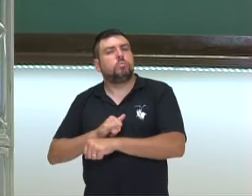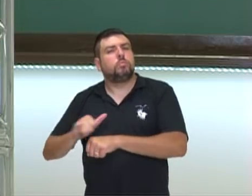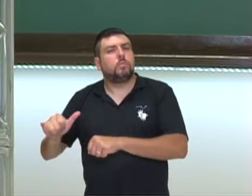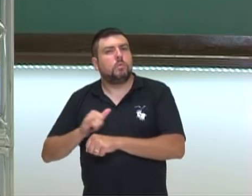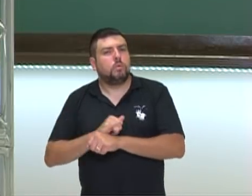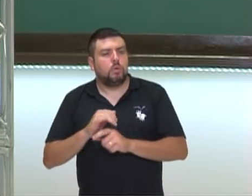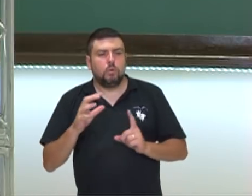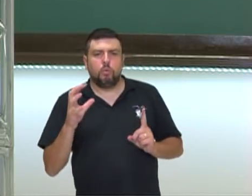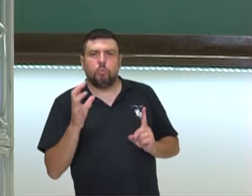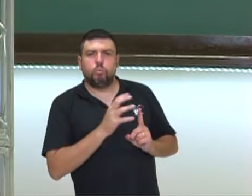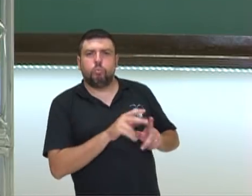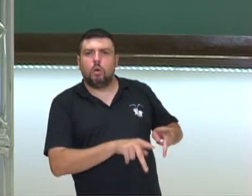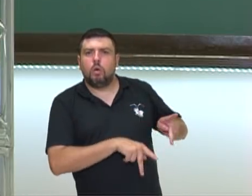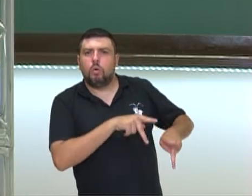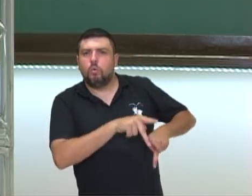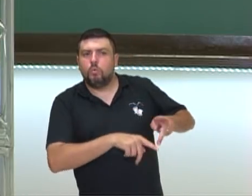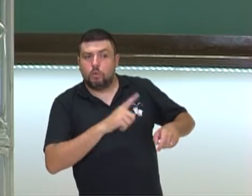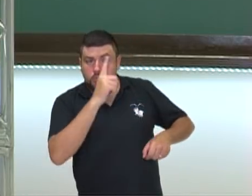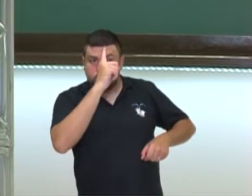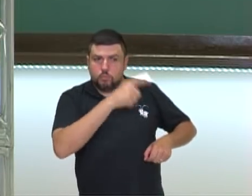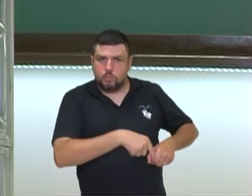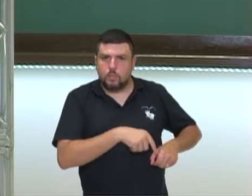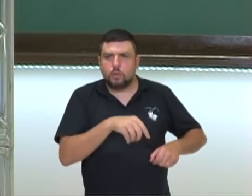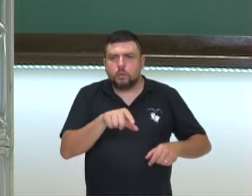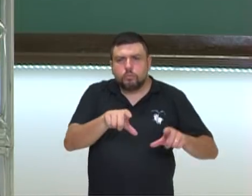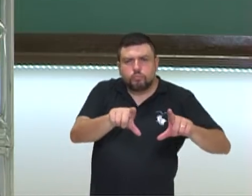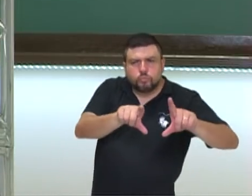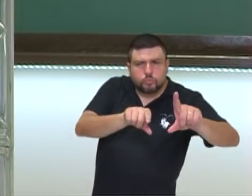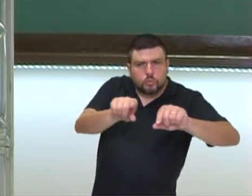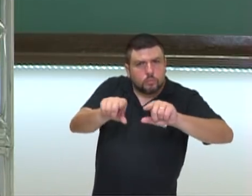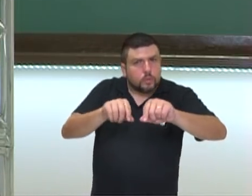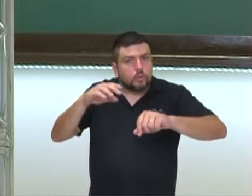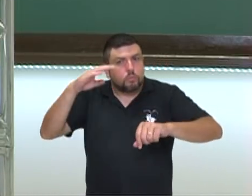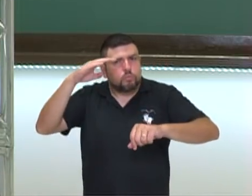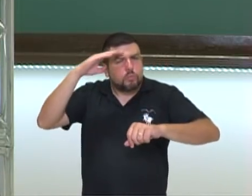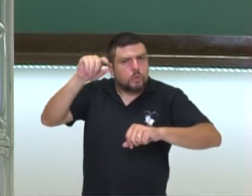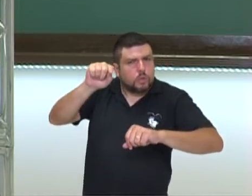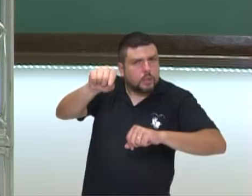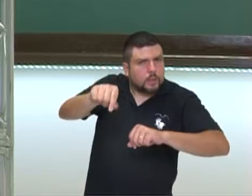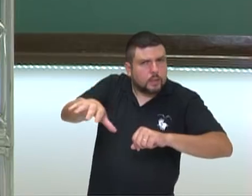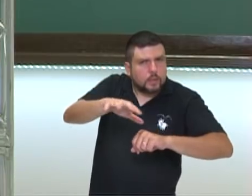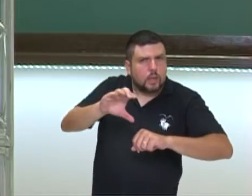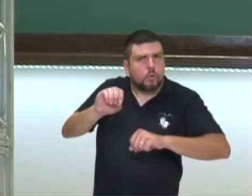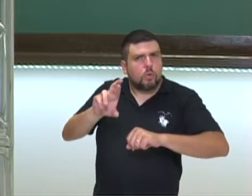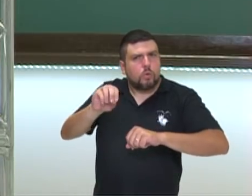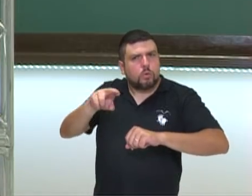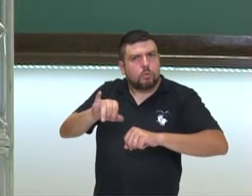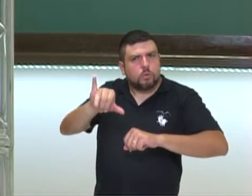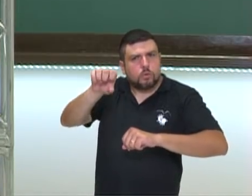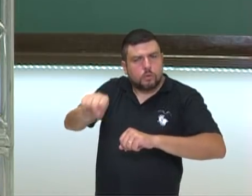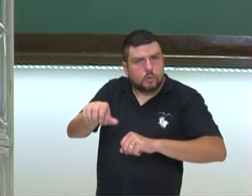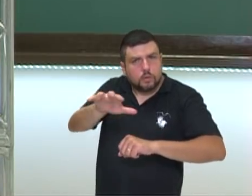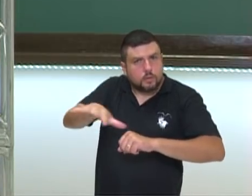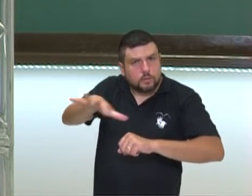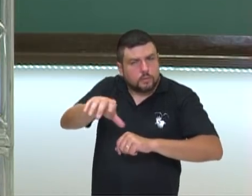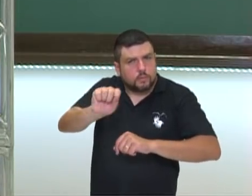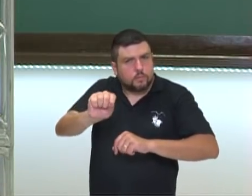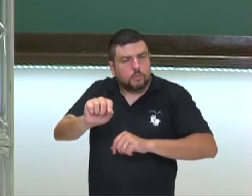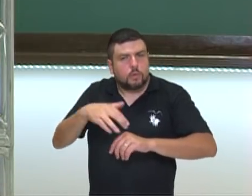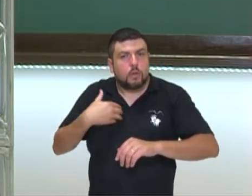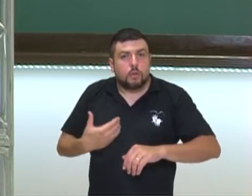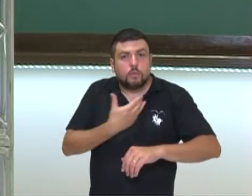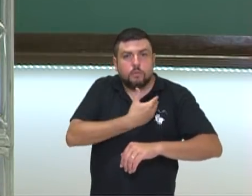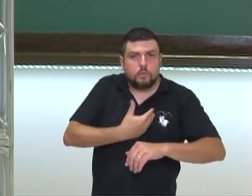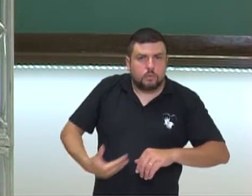conforme a vontade desses coronéis que faziam parte das oligarquias estaduais, desses